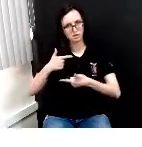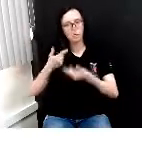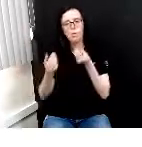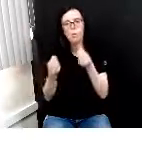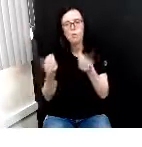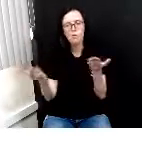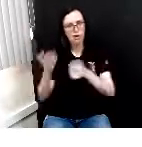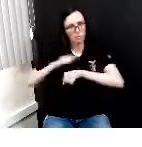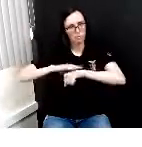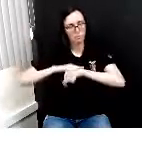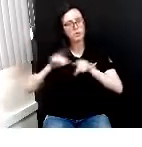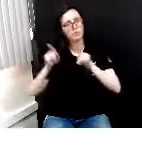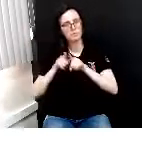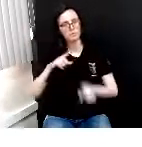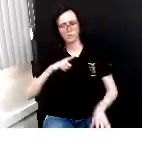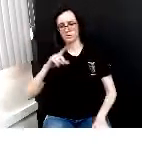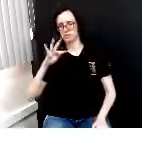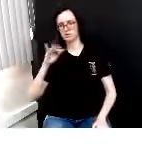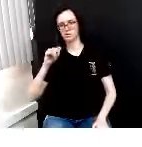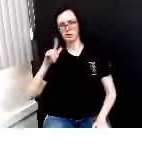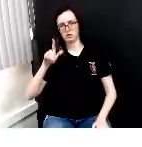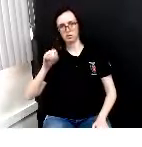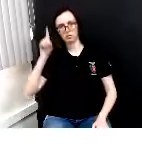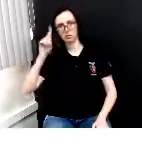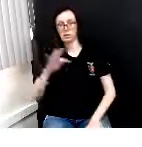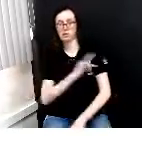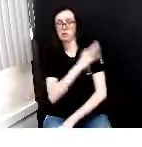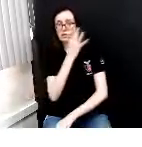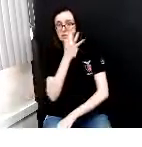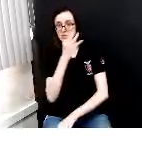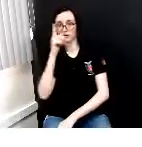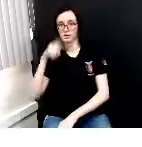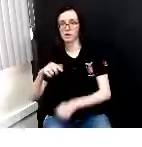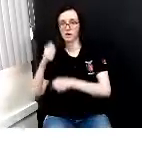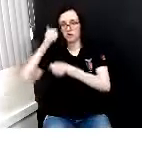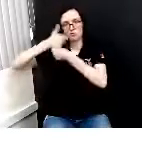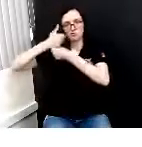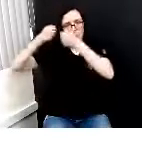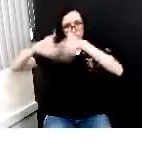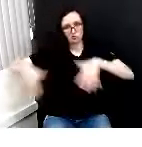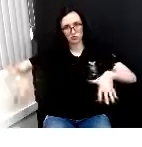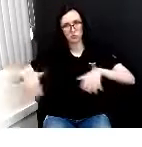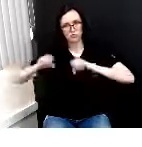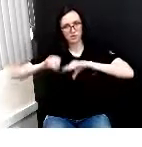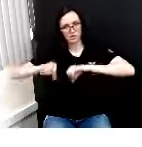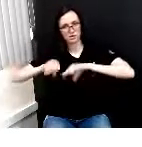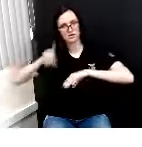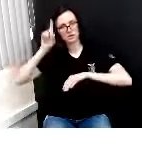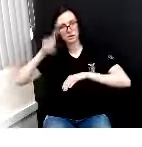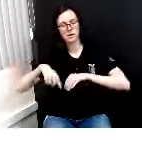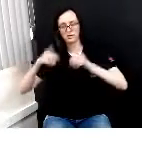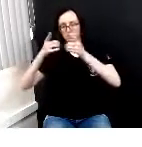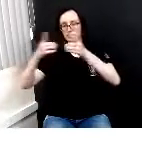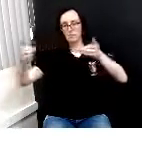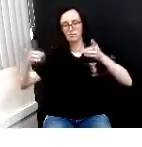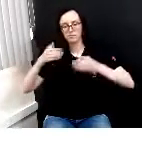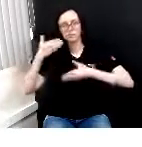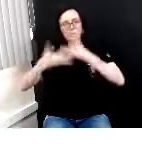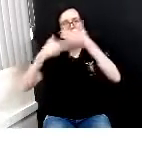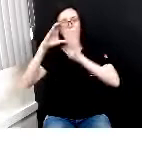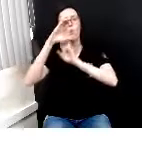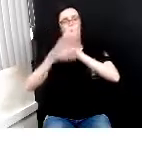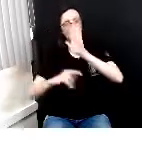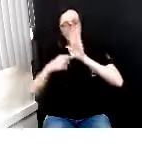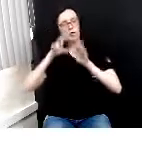né, com o Thiago, que ele é técnico aqui da Diretoria, né, de Educação, né, do Departamento de Desenvolvimento Curricular, que vai